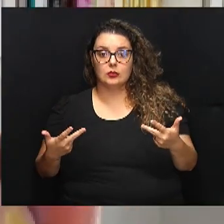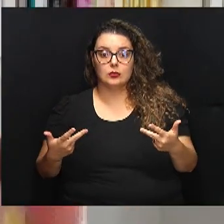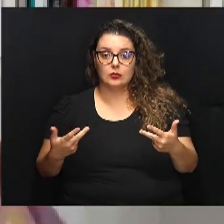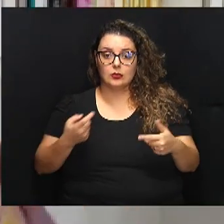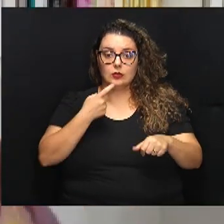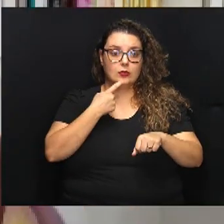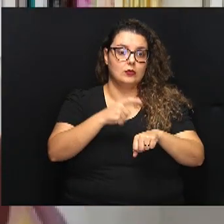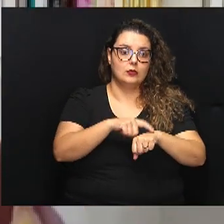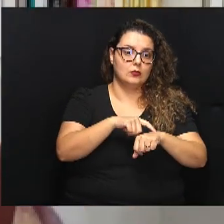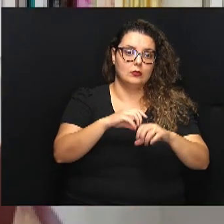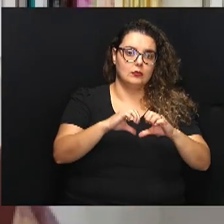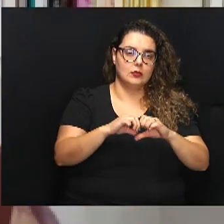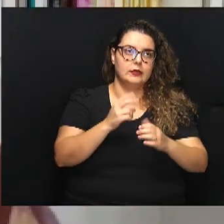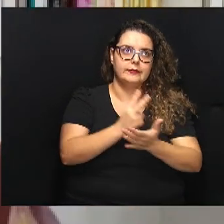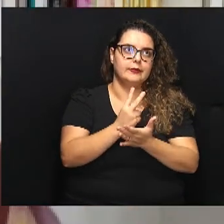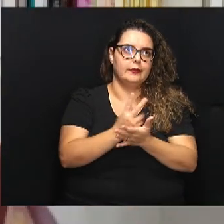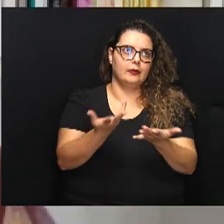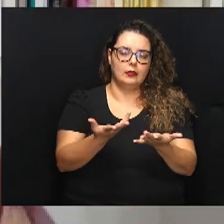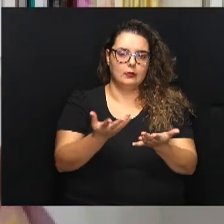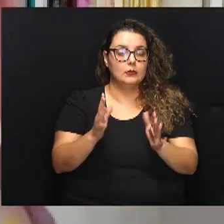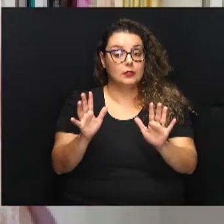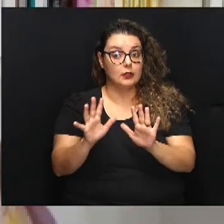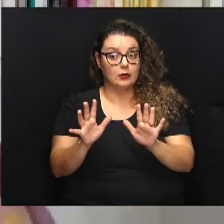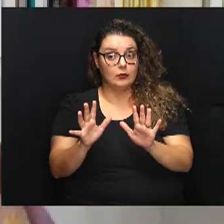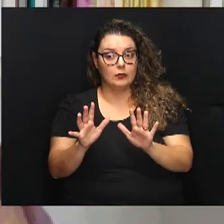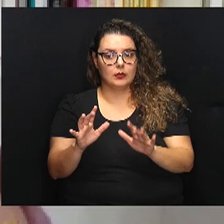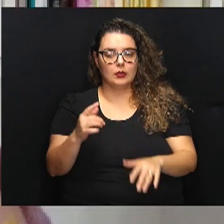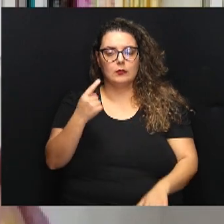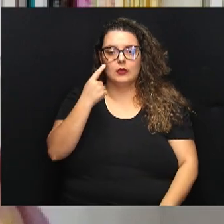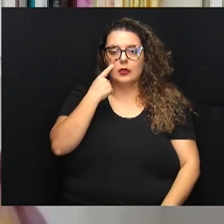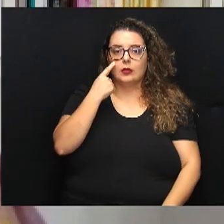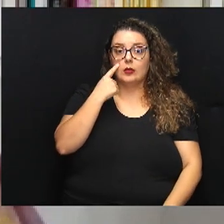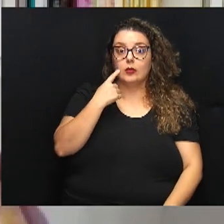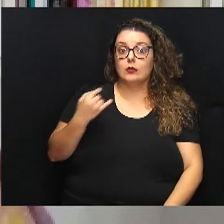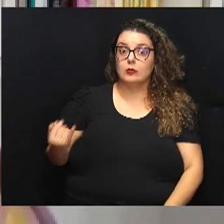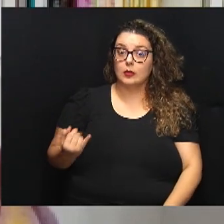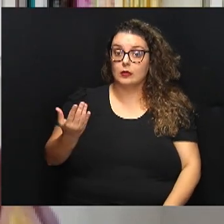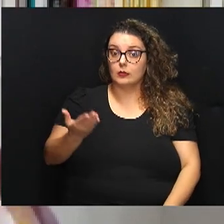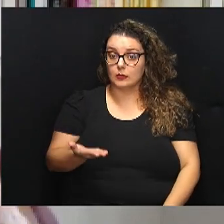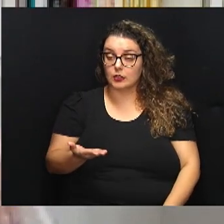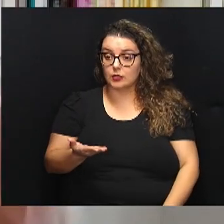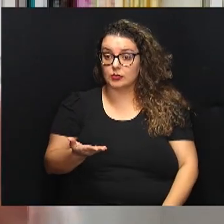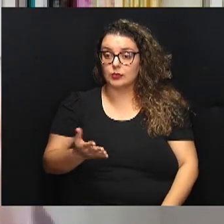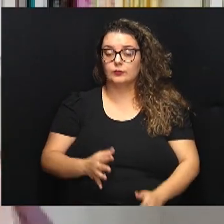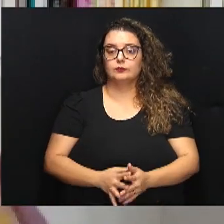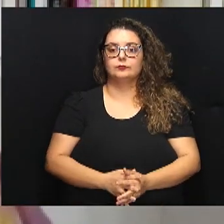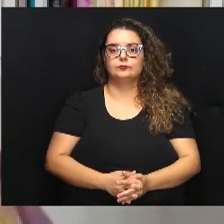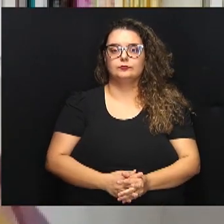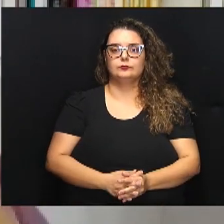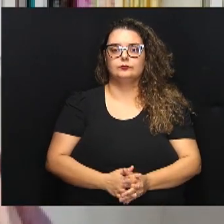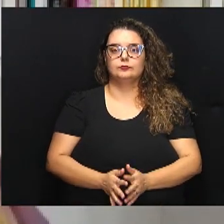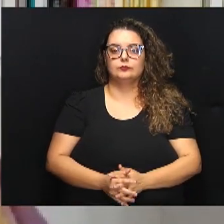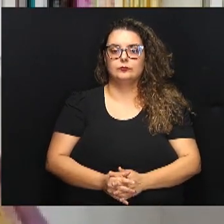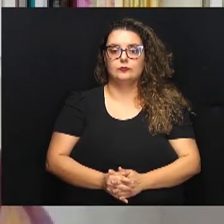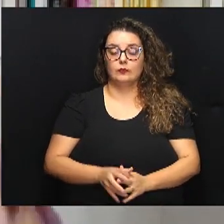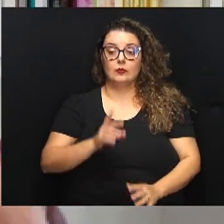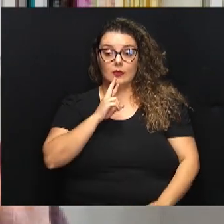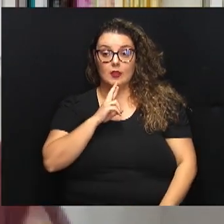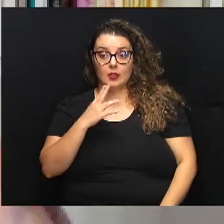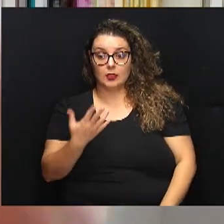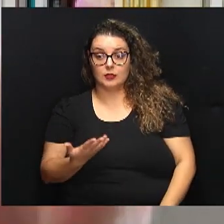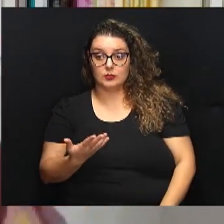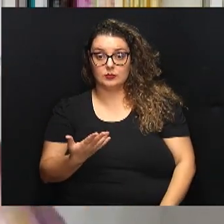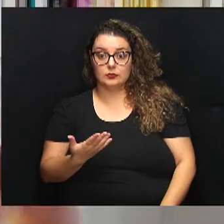do amor, mas a gente vê, e olha como é interessante isso. é, Responder